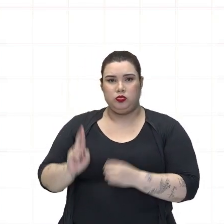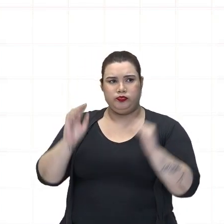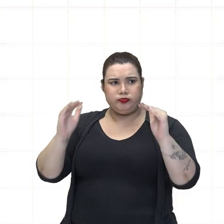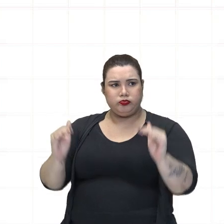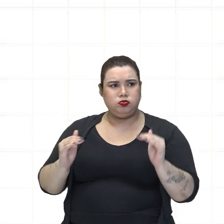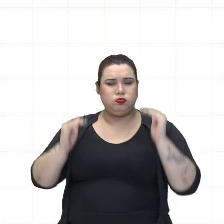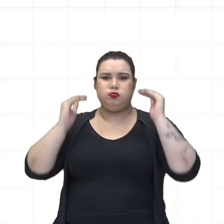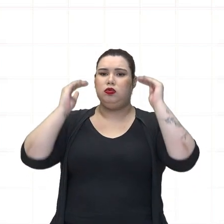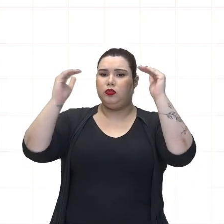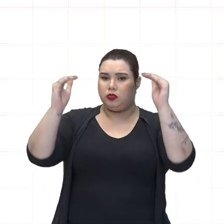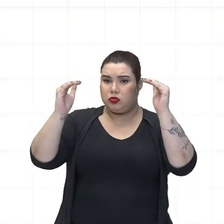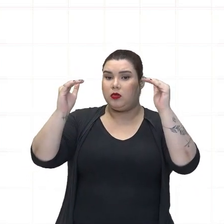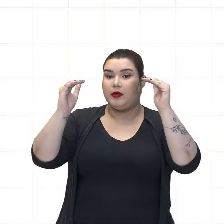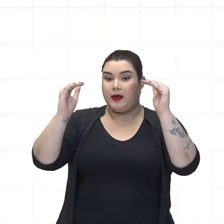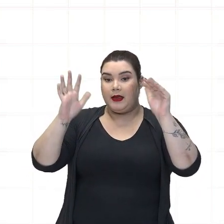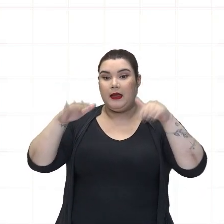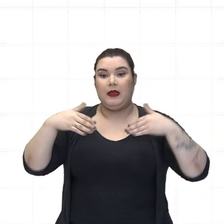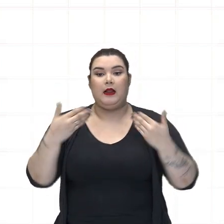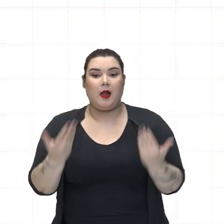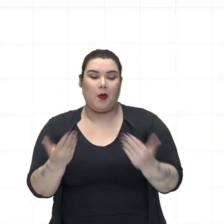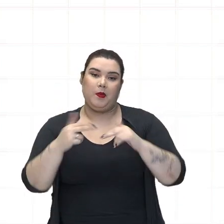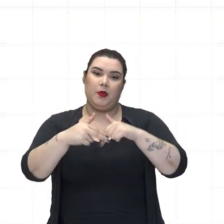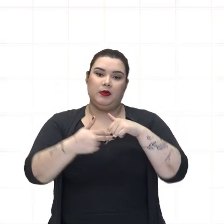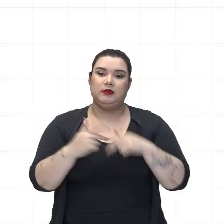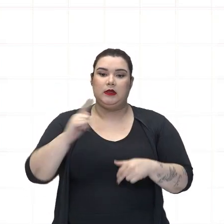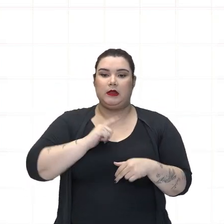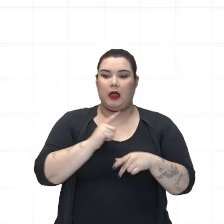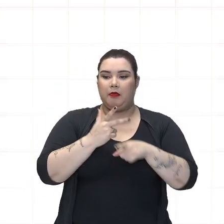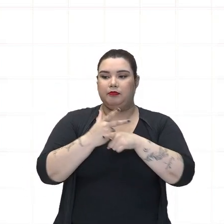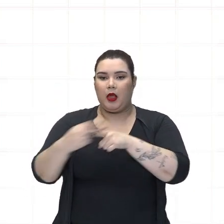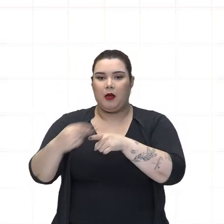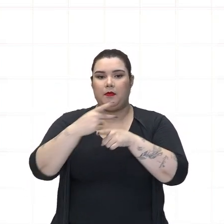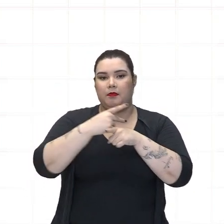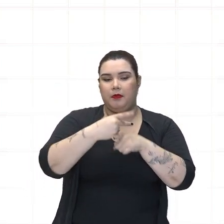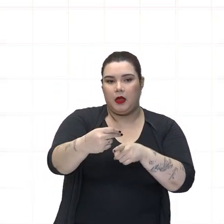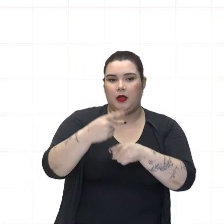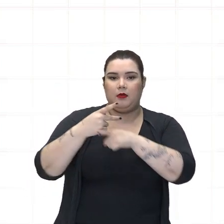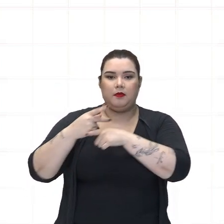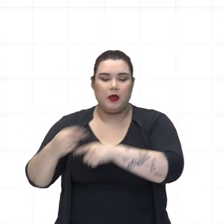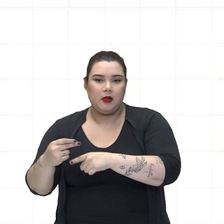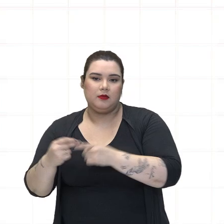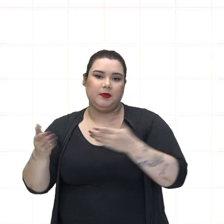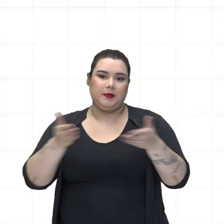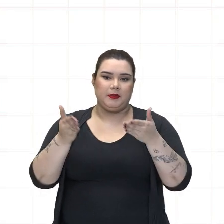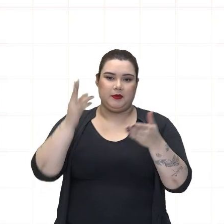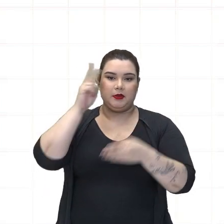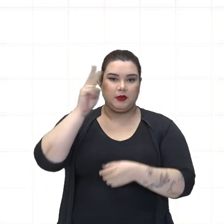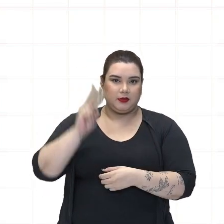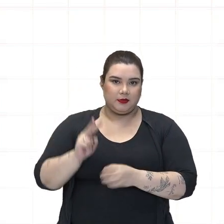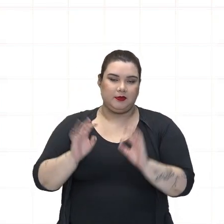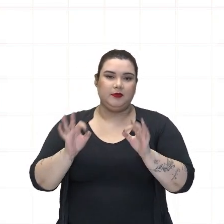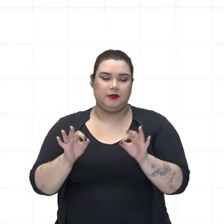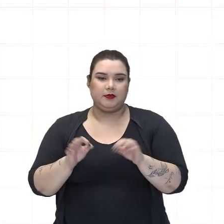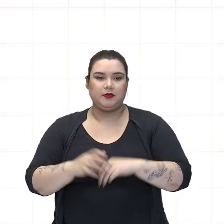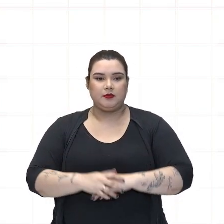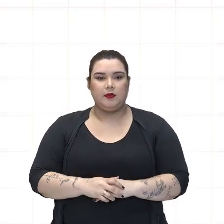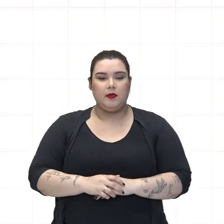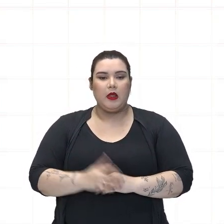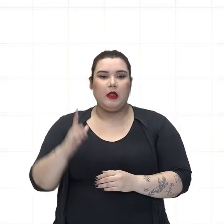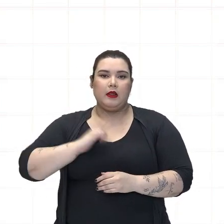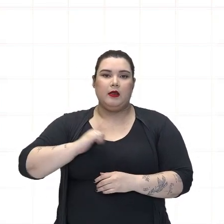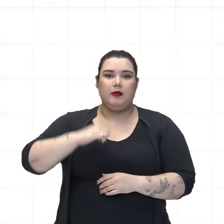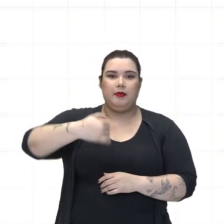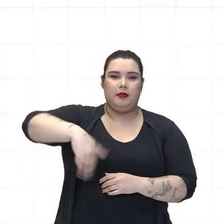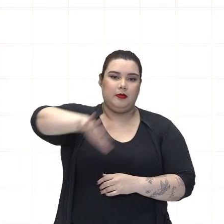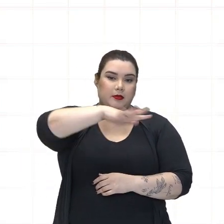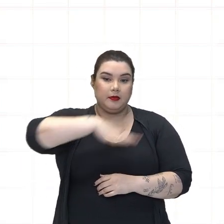por isso que acaba pegando ali as áreas vizinhas durante um período da história, né? A gente tem ali áreas com uma